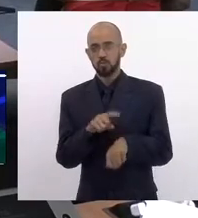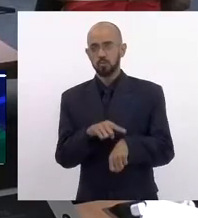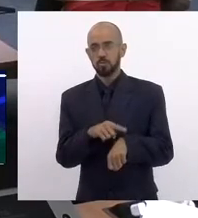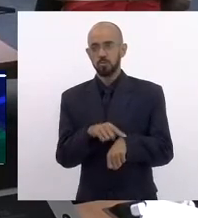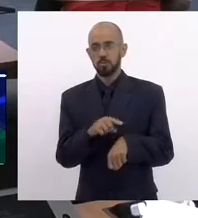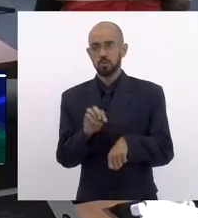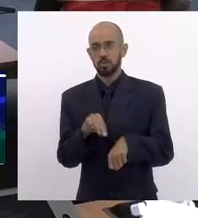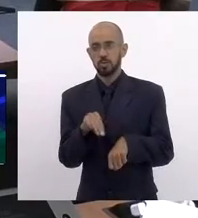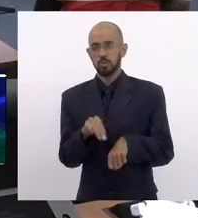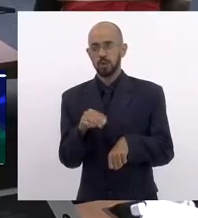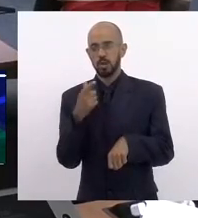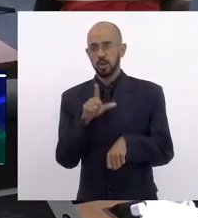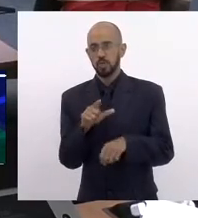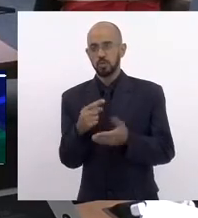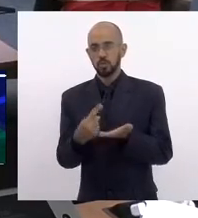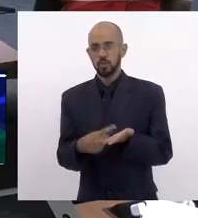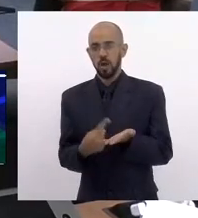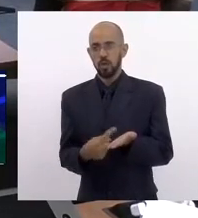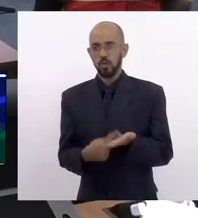chegar ali à conclusão.